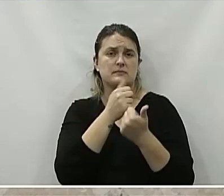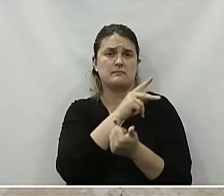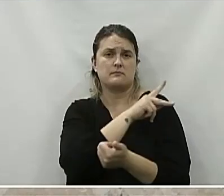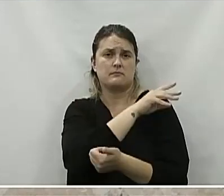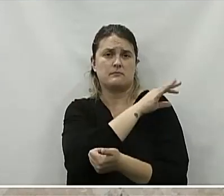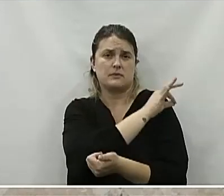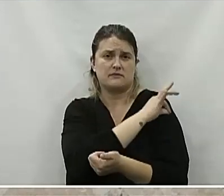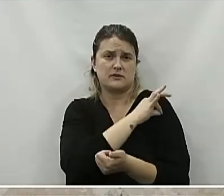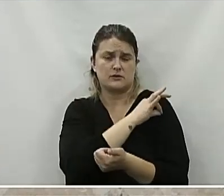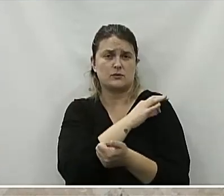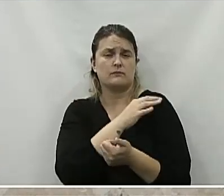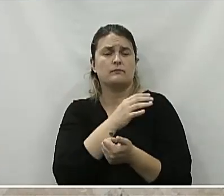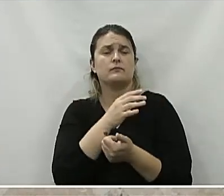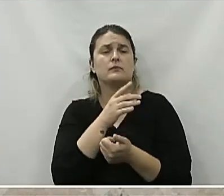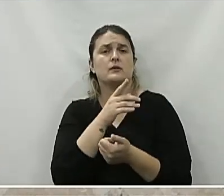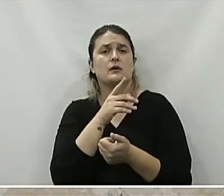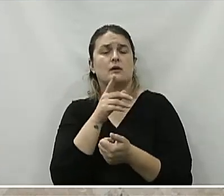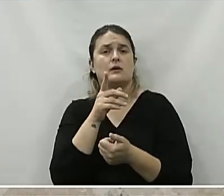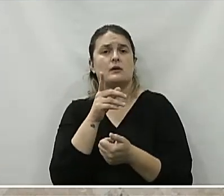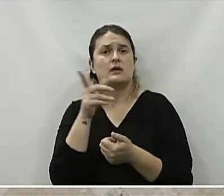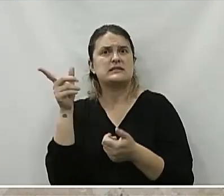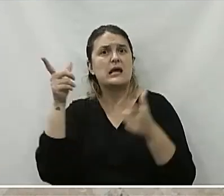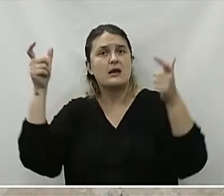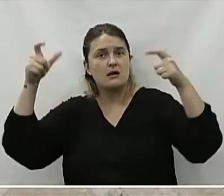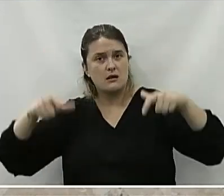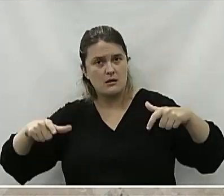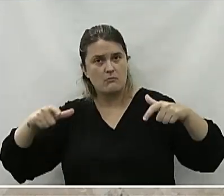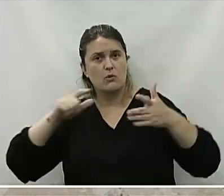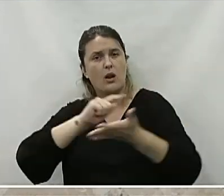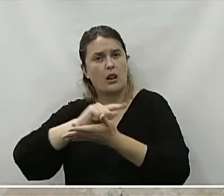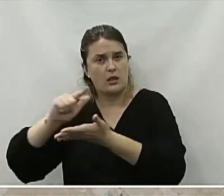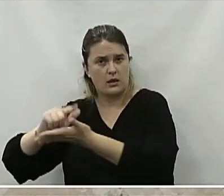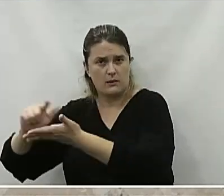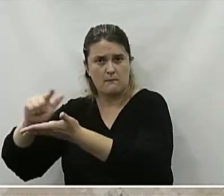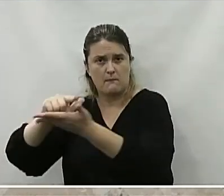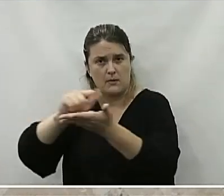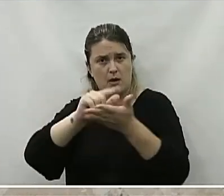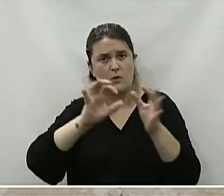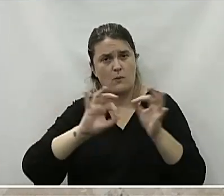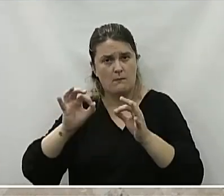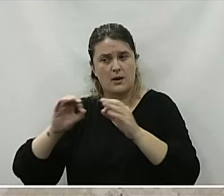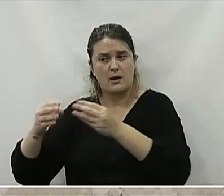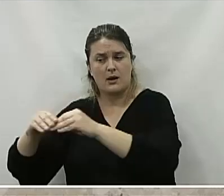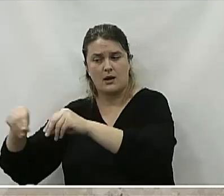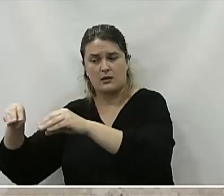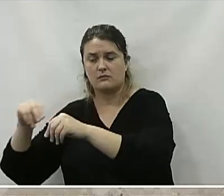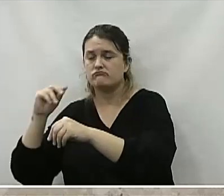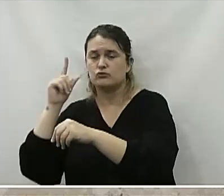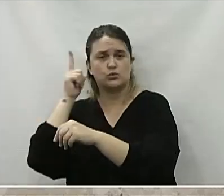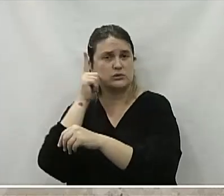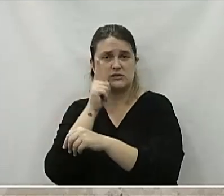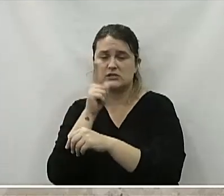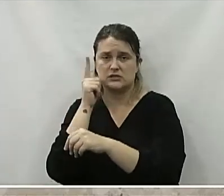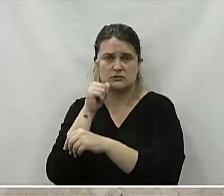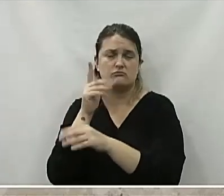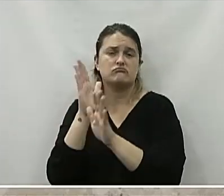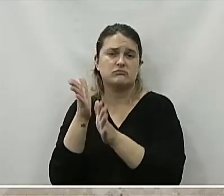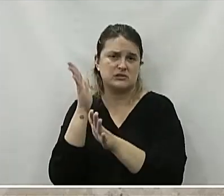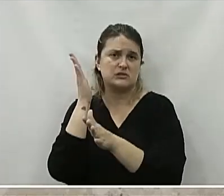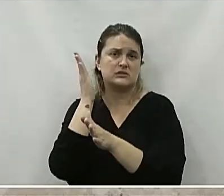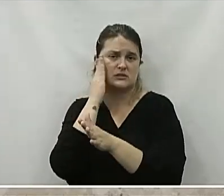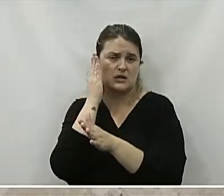em relação ao campo ao qual o presidente mencionou, o suíço, a cancha de areia, mas não obtivemos sucesso. Sabemos